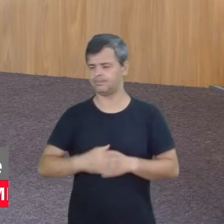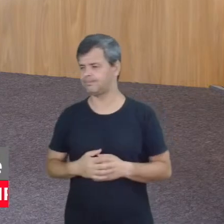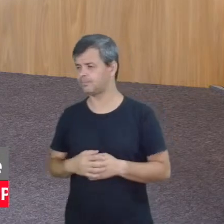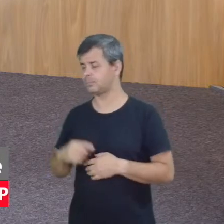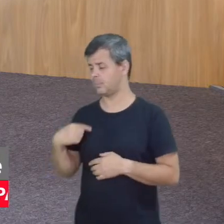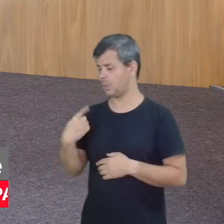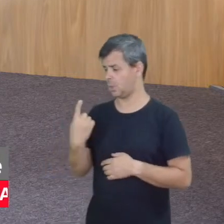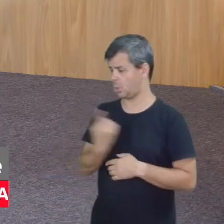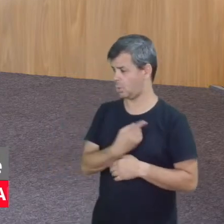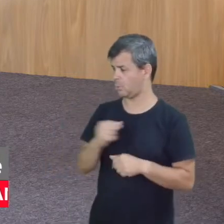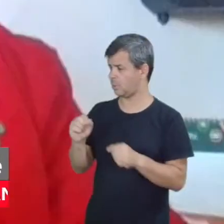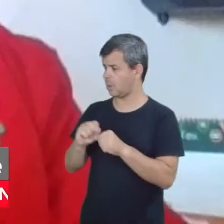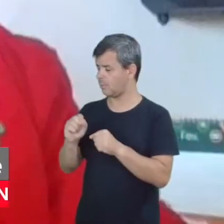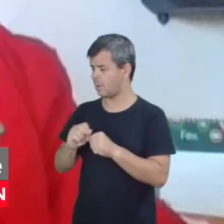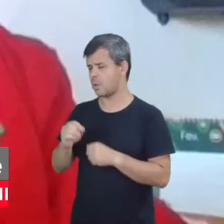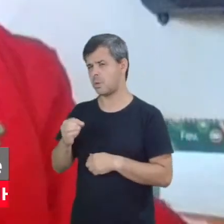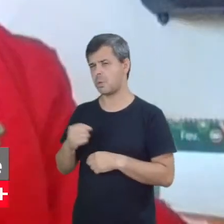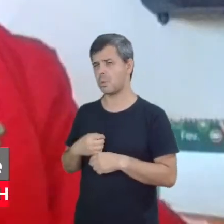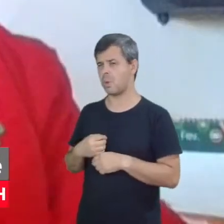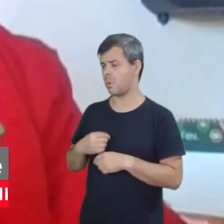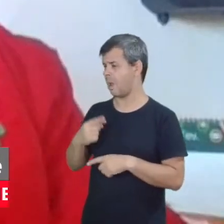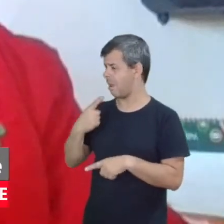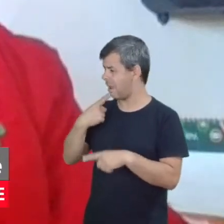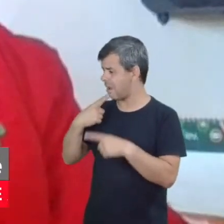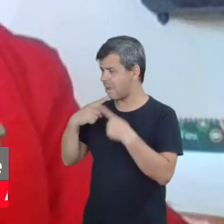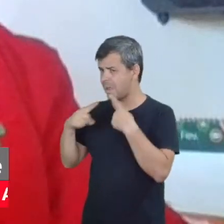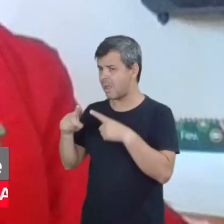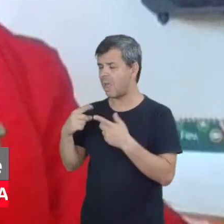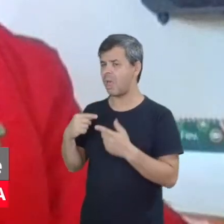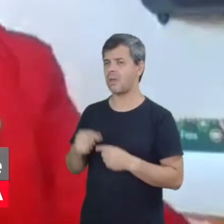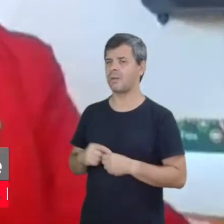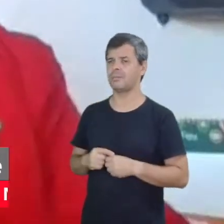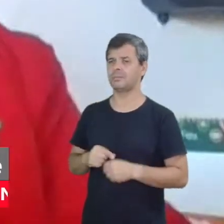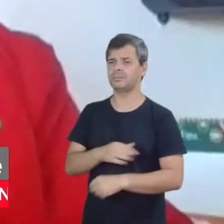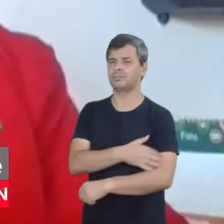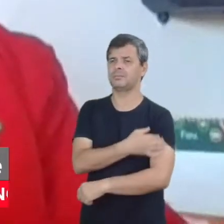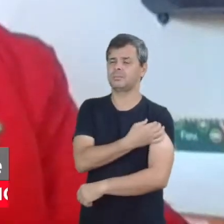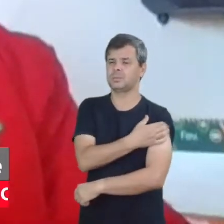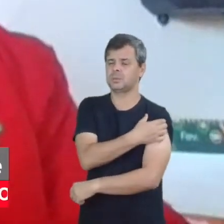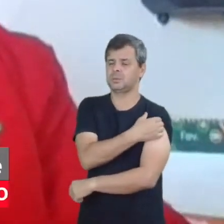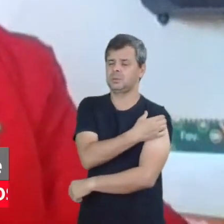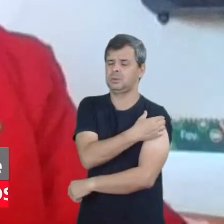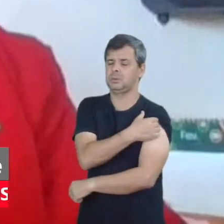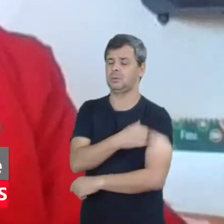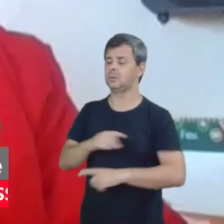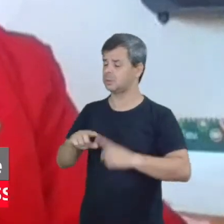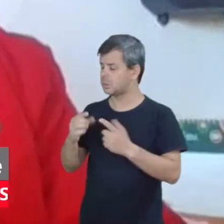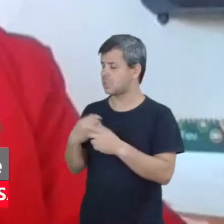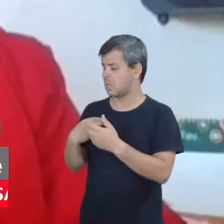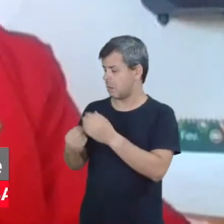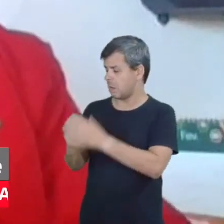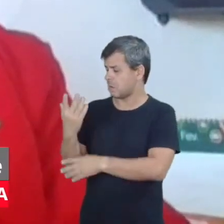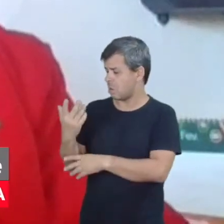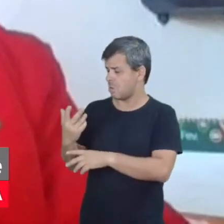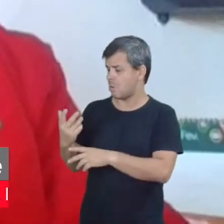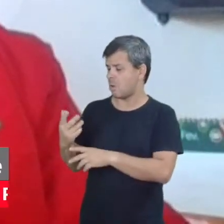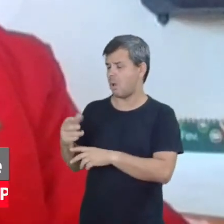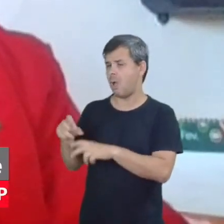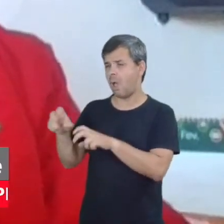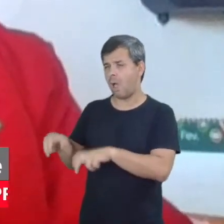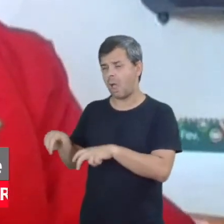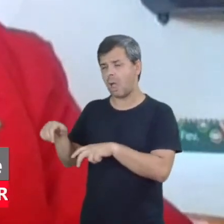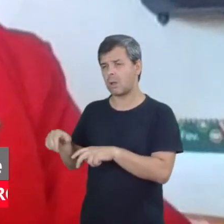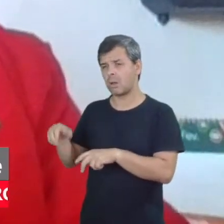Nós temos feito a crítica a esse modelo de produção já há mais tempo, né? Quem se lembra do